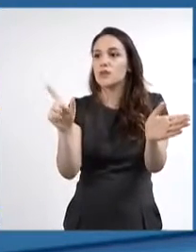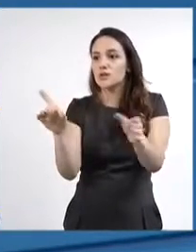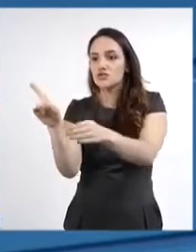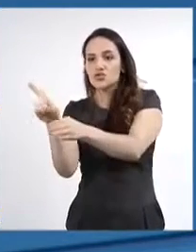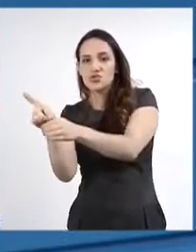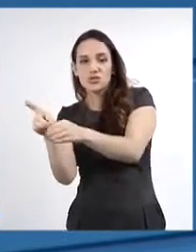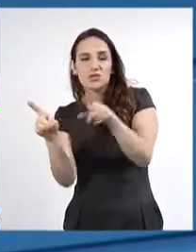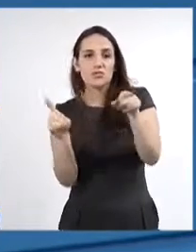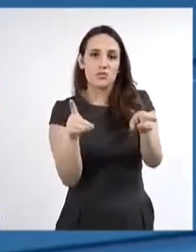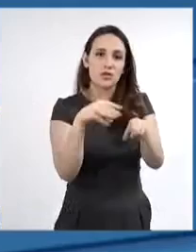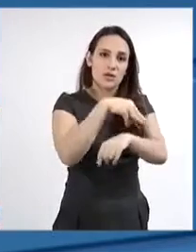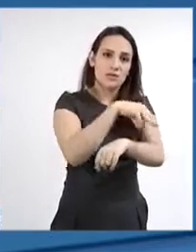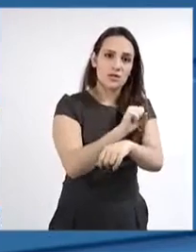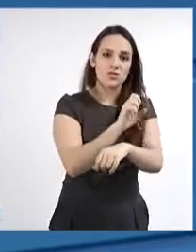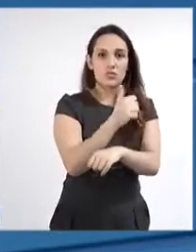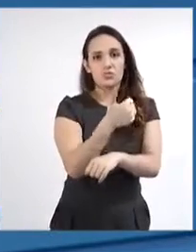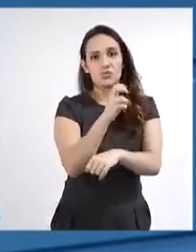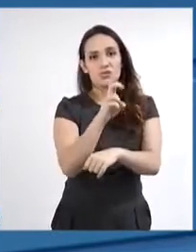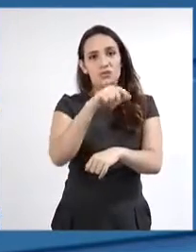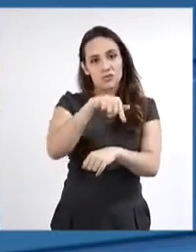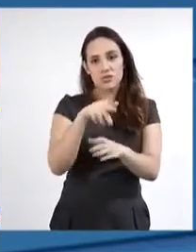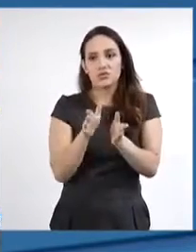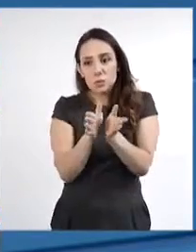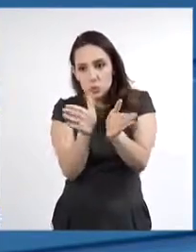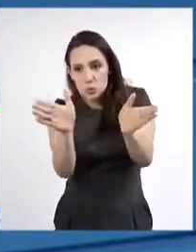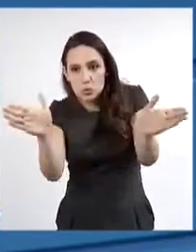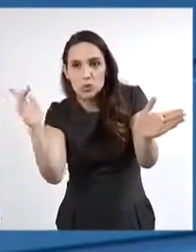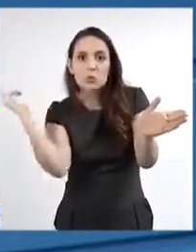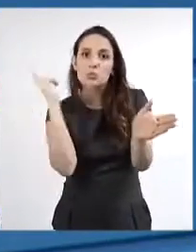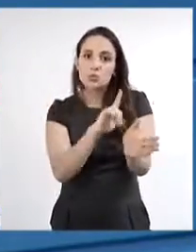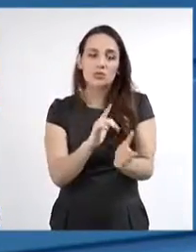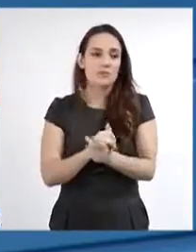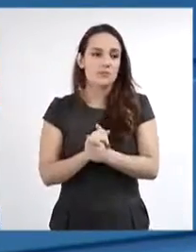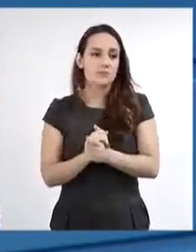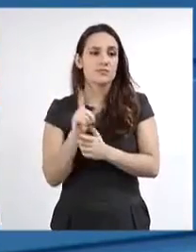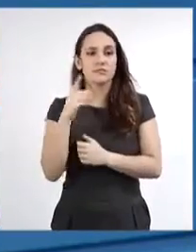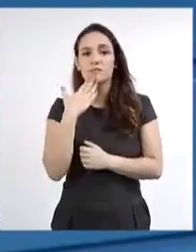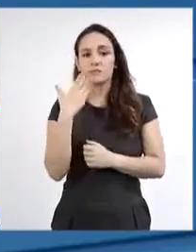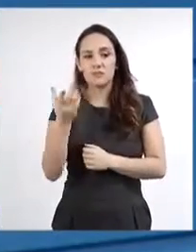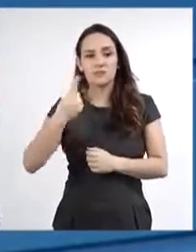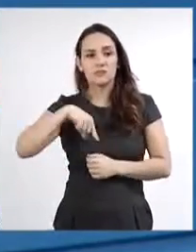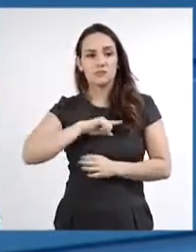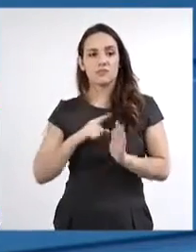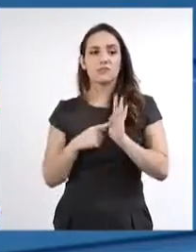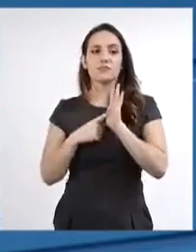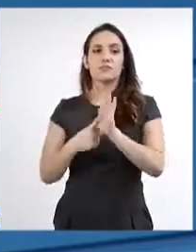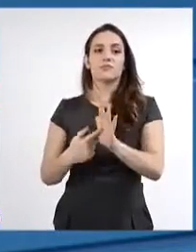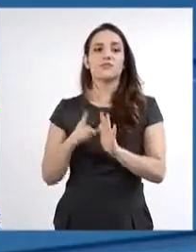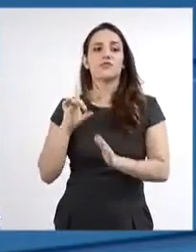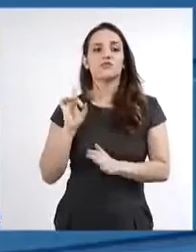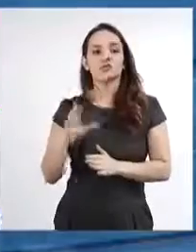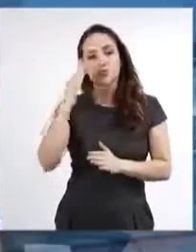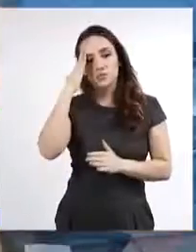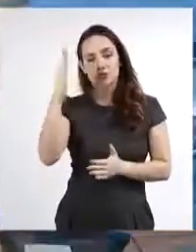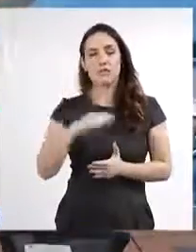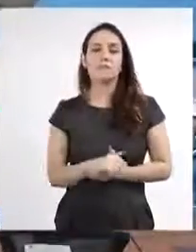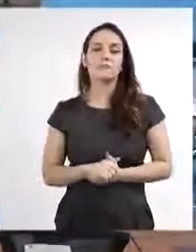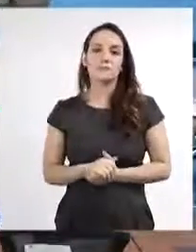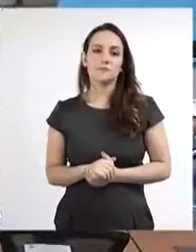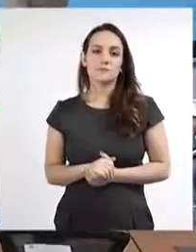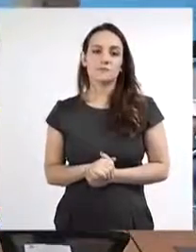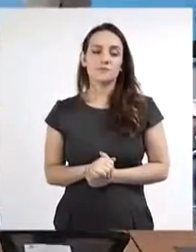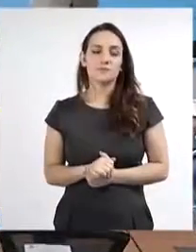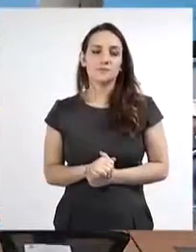Terezinha, MS-157, ante a extrema necessidade. Então, não são as indicações que nós apresentamos, senhor presidente. É só, muito obrigado.